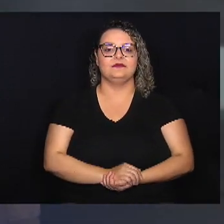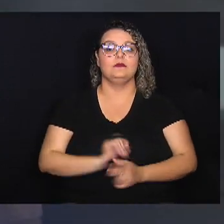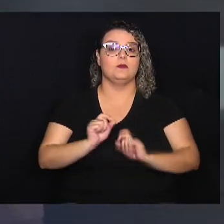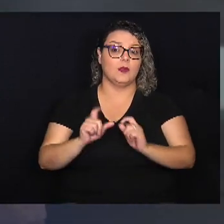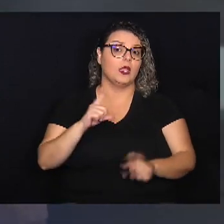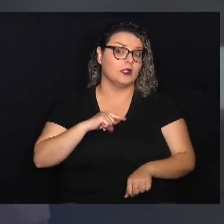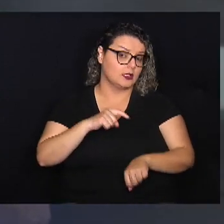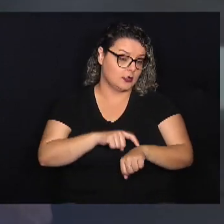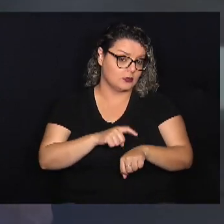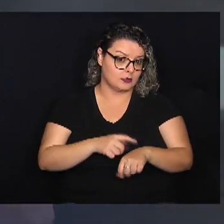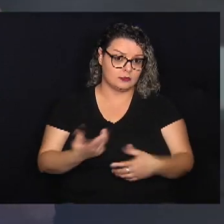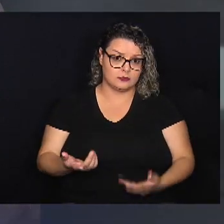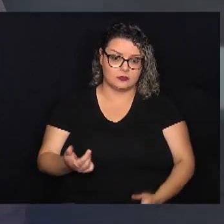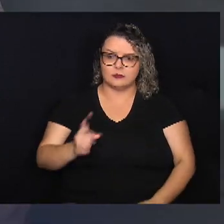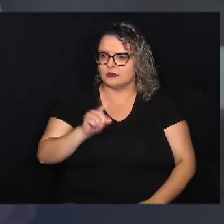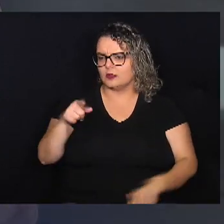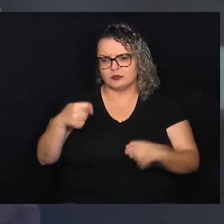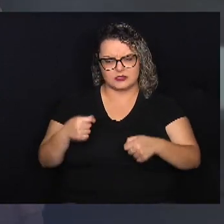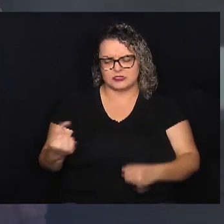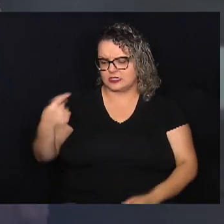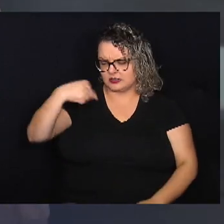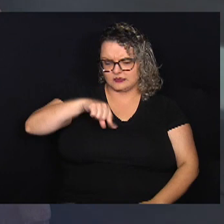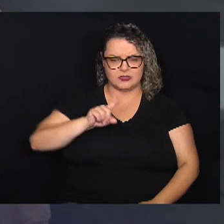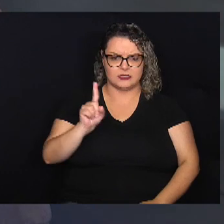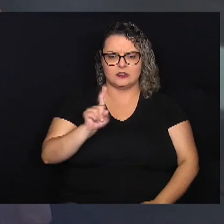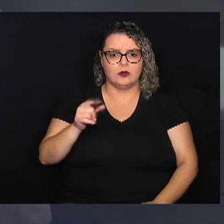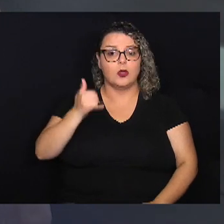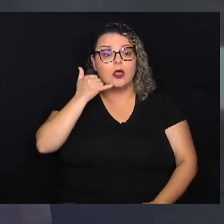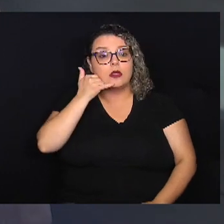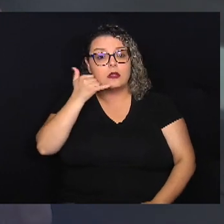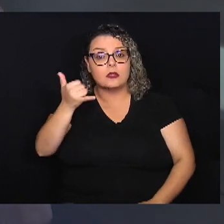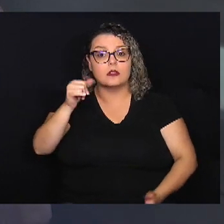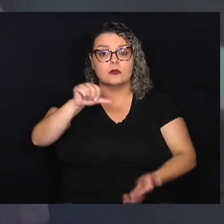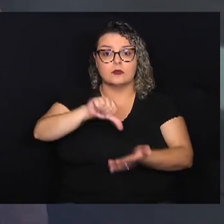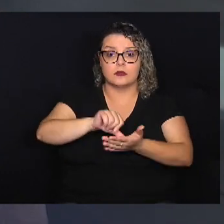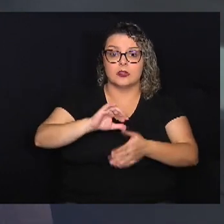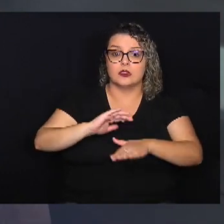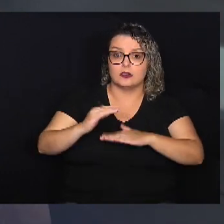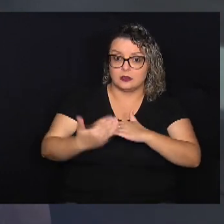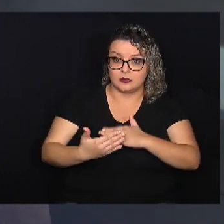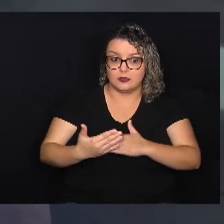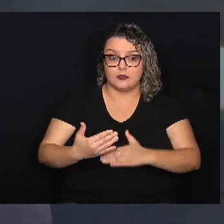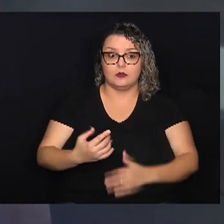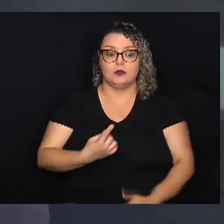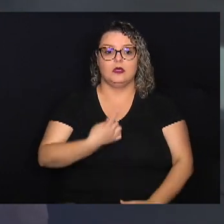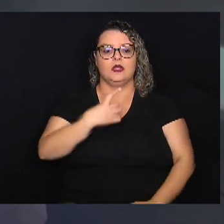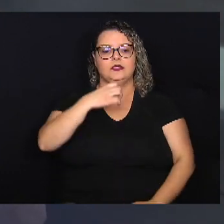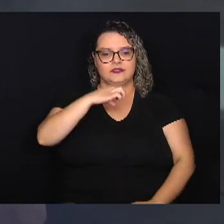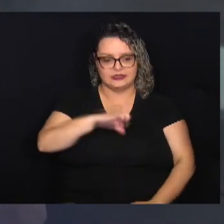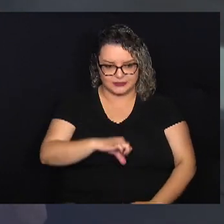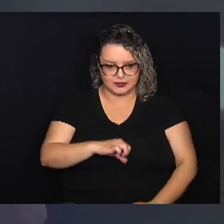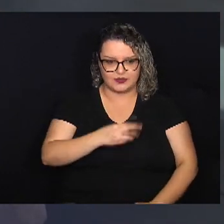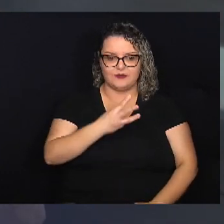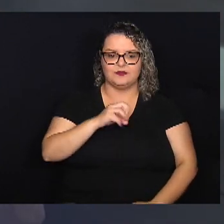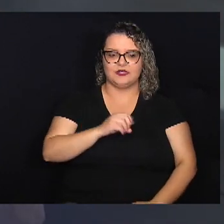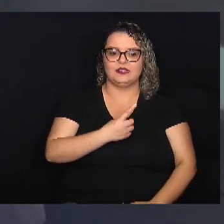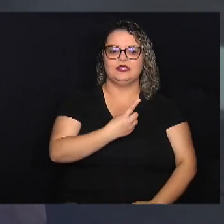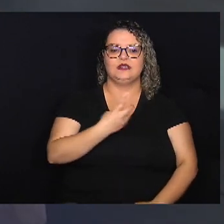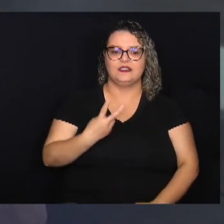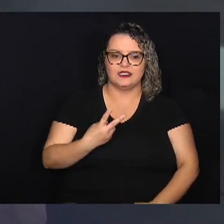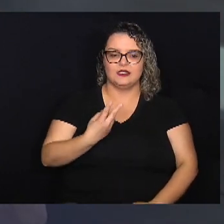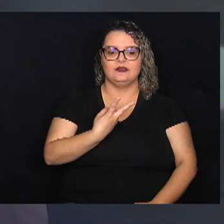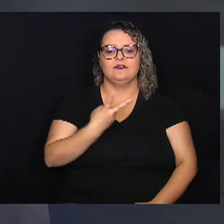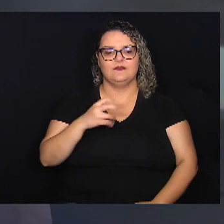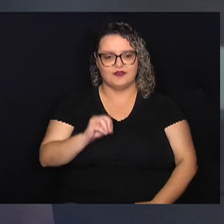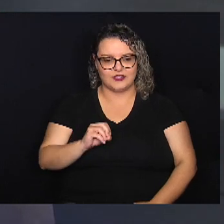disponibilidade nem precisa vir aqui, basta ligar aqui para a sede do bairro. Aqui é 19 30